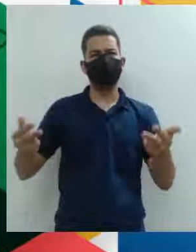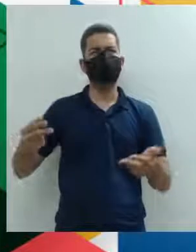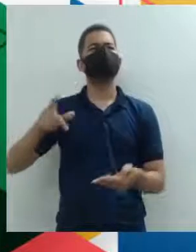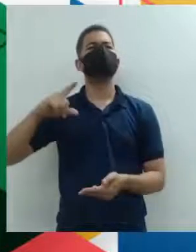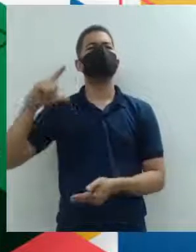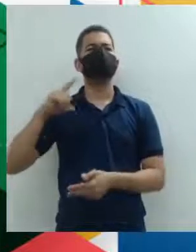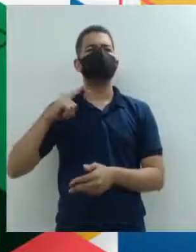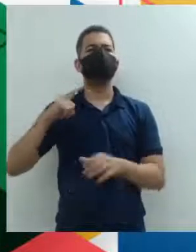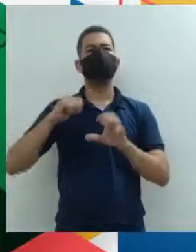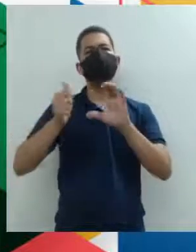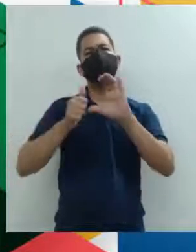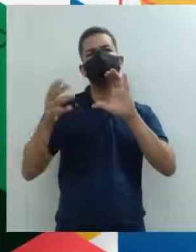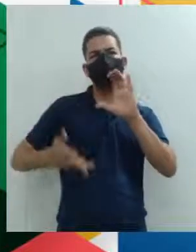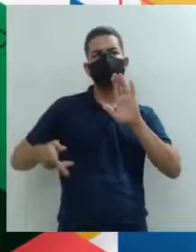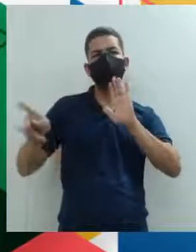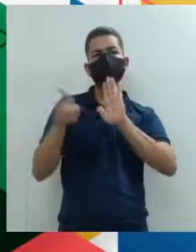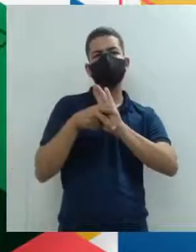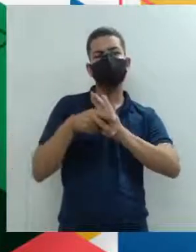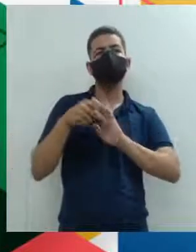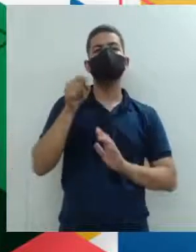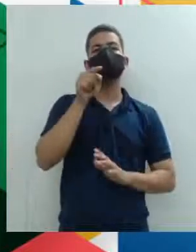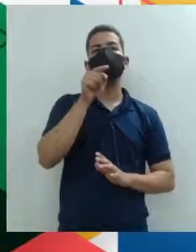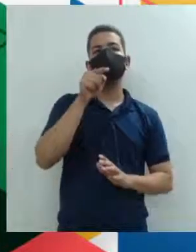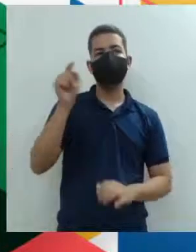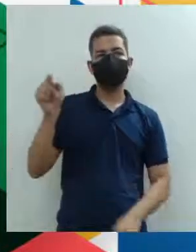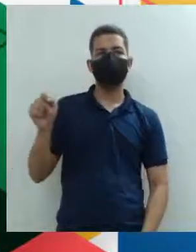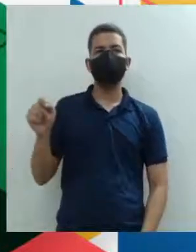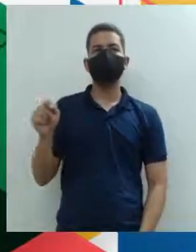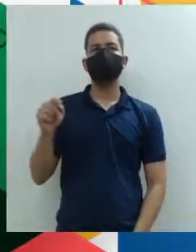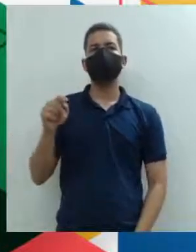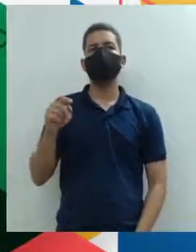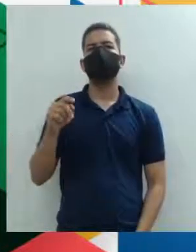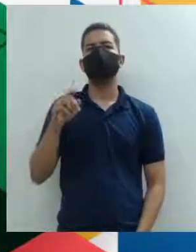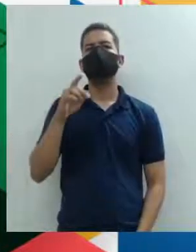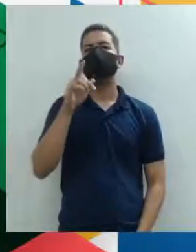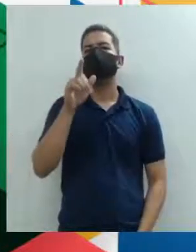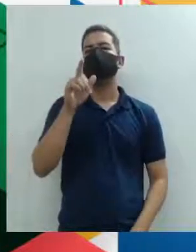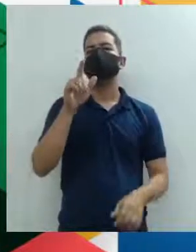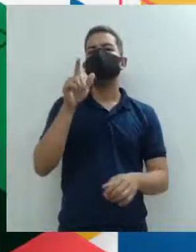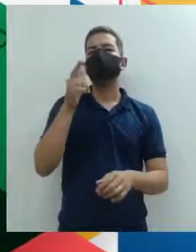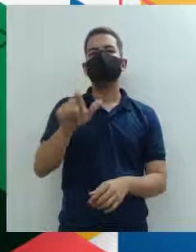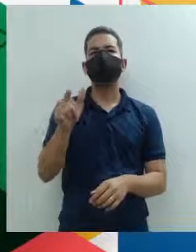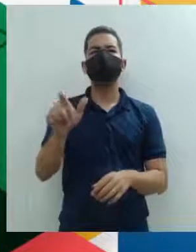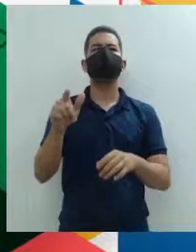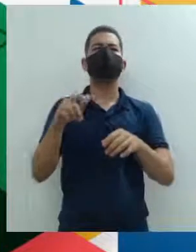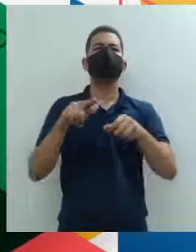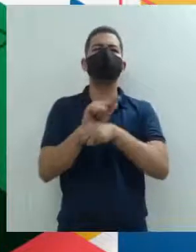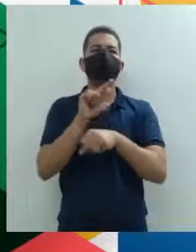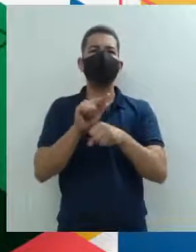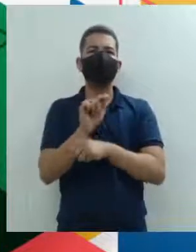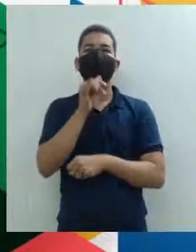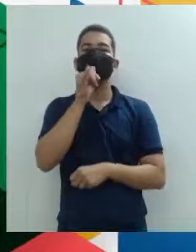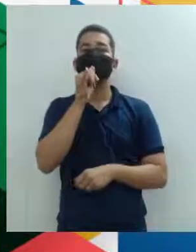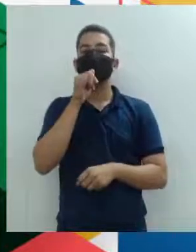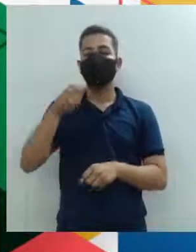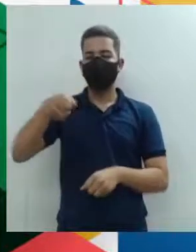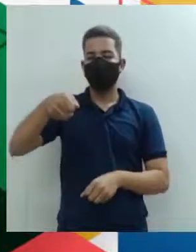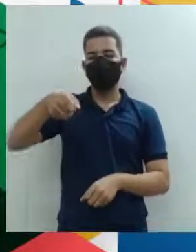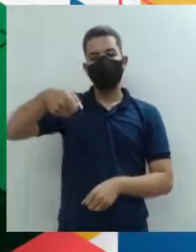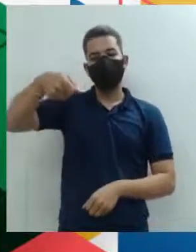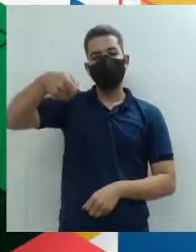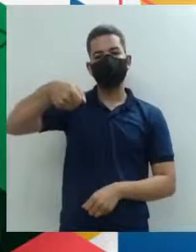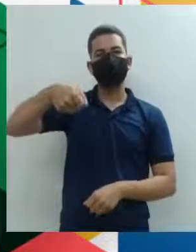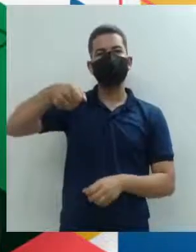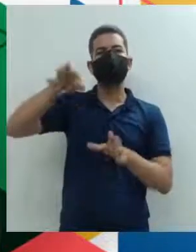uma característica dos fluidos, líquidos e gases, né? Então, um exemplo bem comum é quando a gente tem uma chaleira lá no fogo. A chaleira